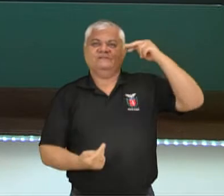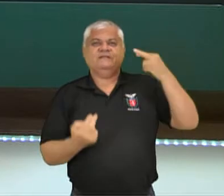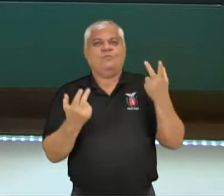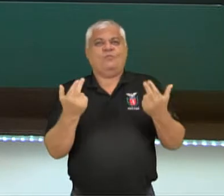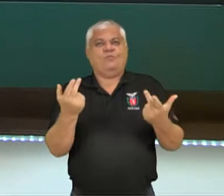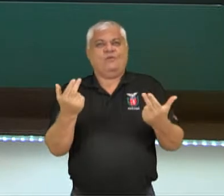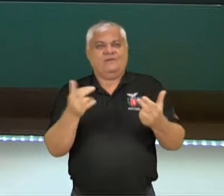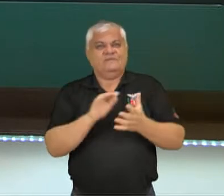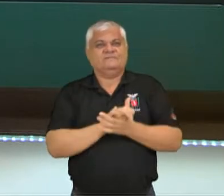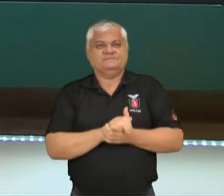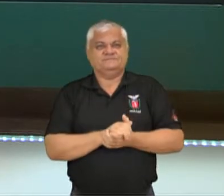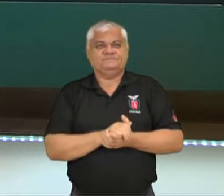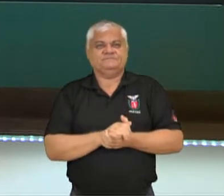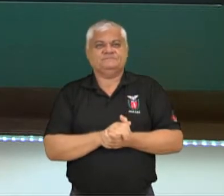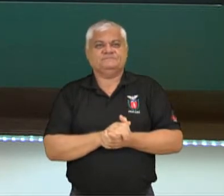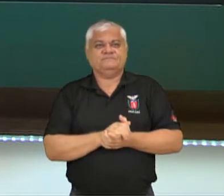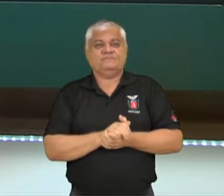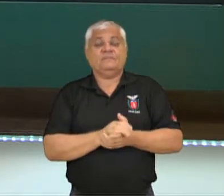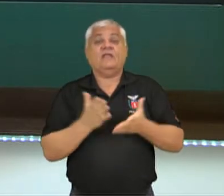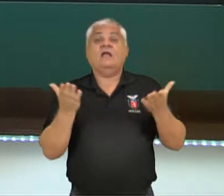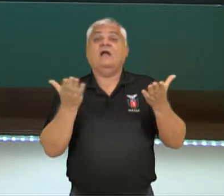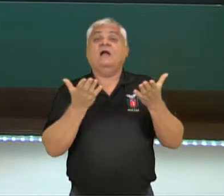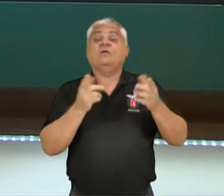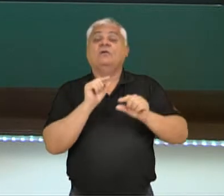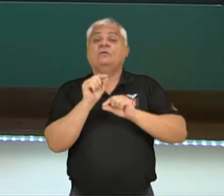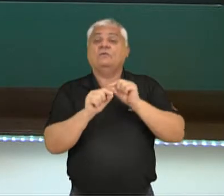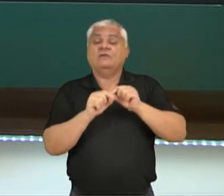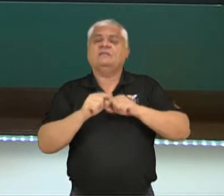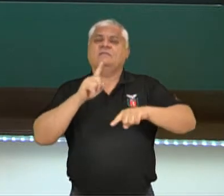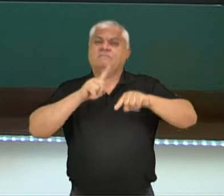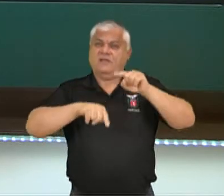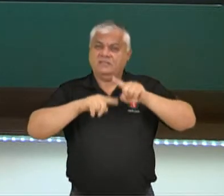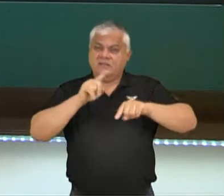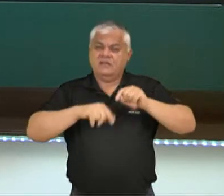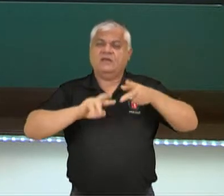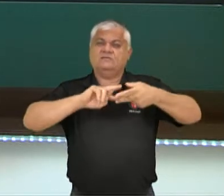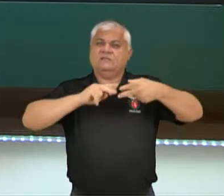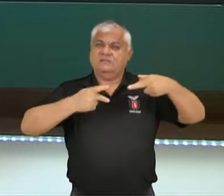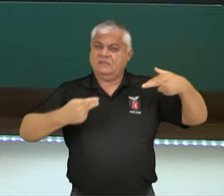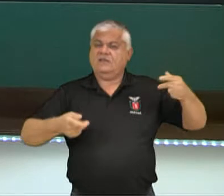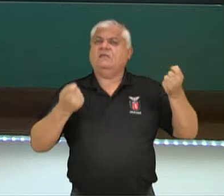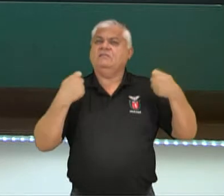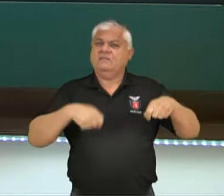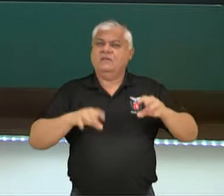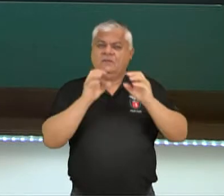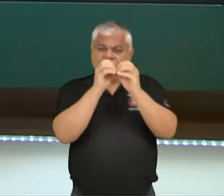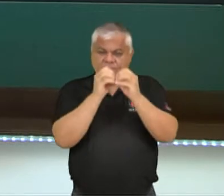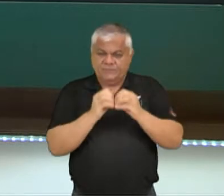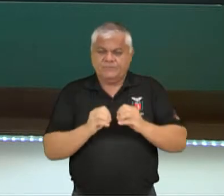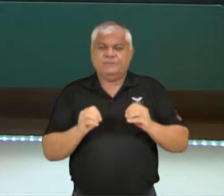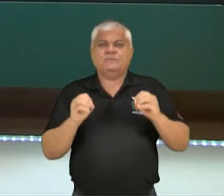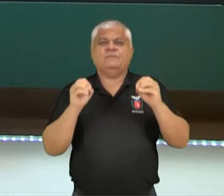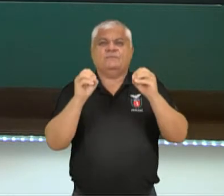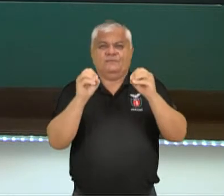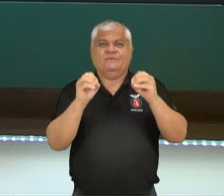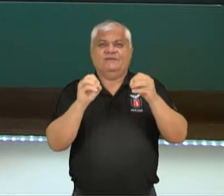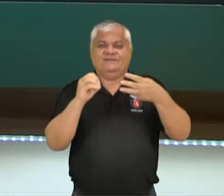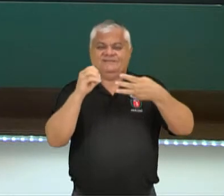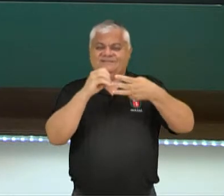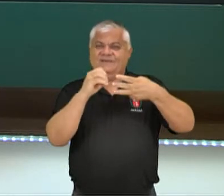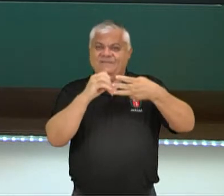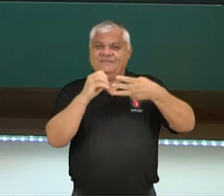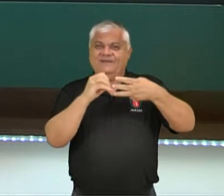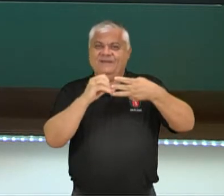idênticas entre elas. E que agora a gente tem material genético suficiente para dividir a célula mãe em